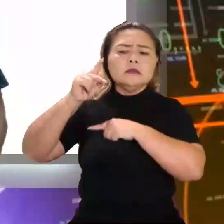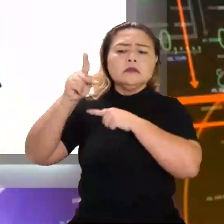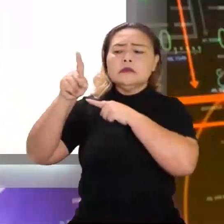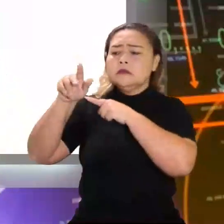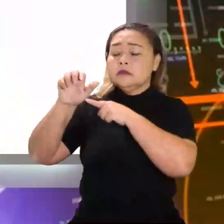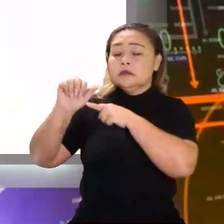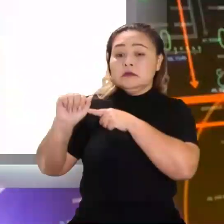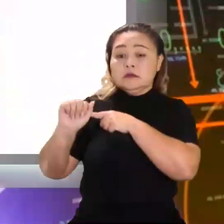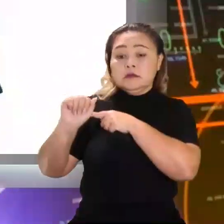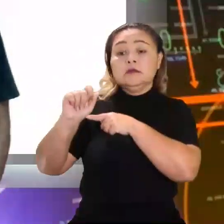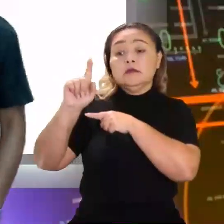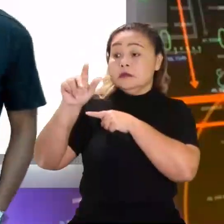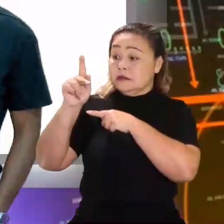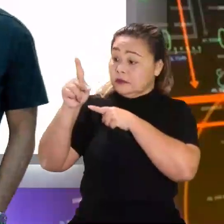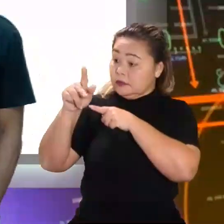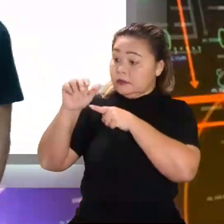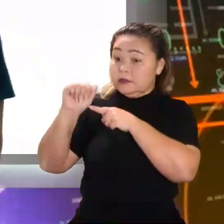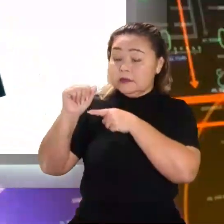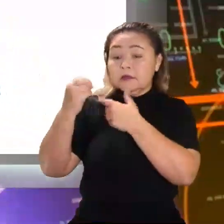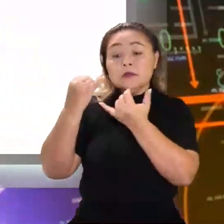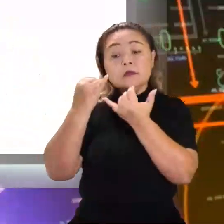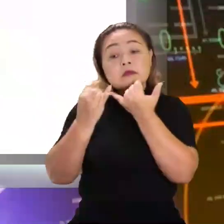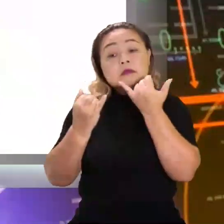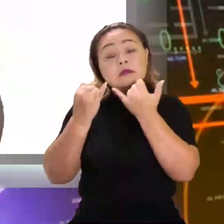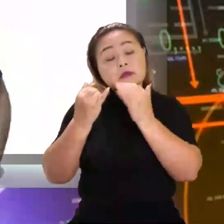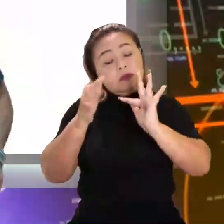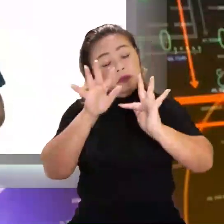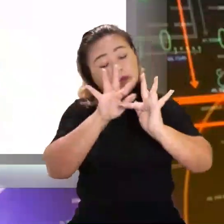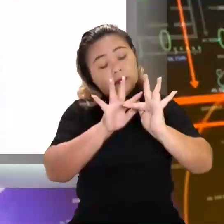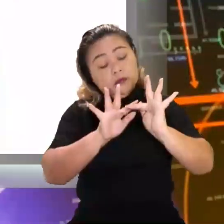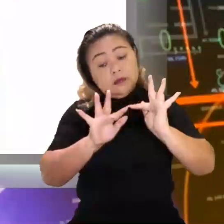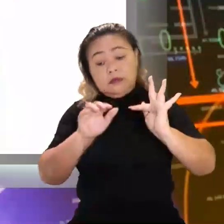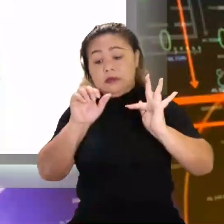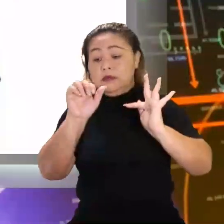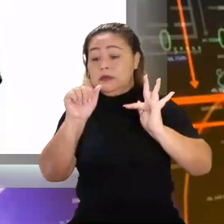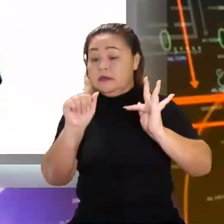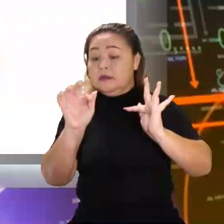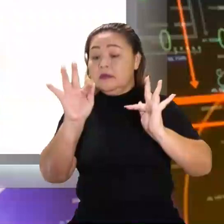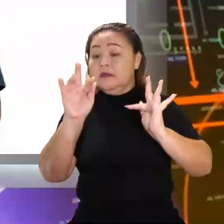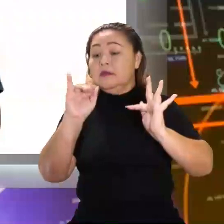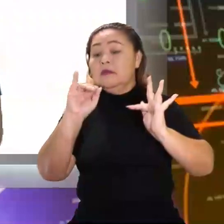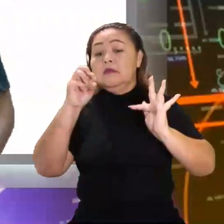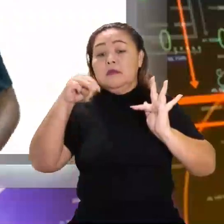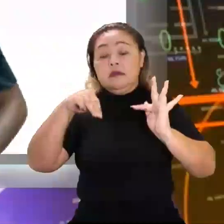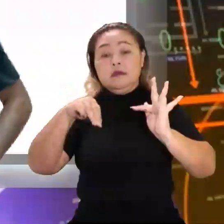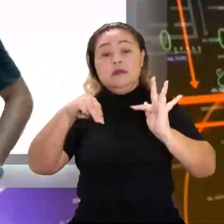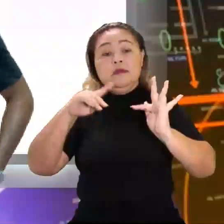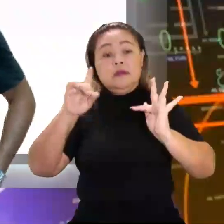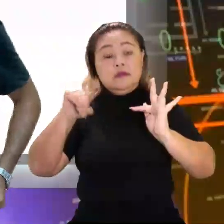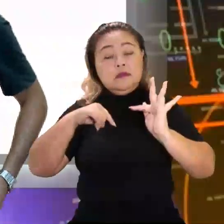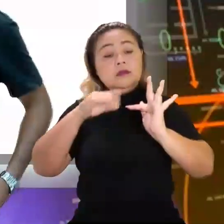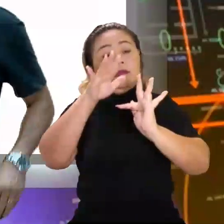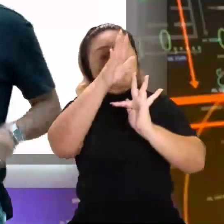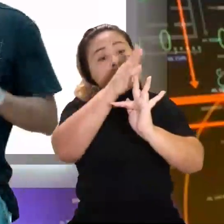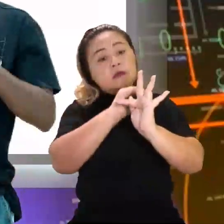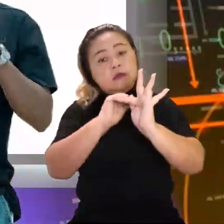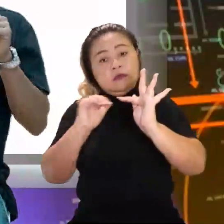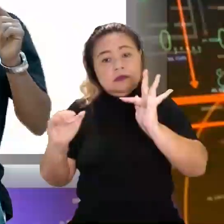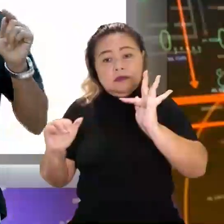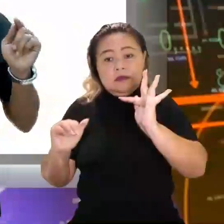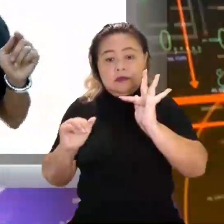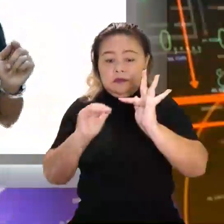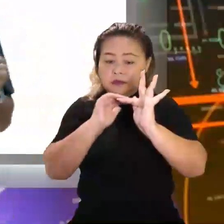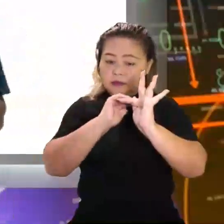PA, que a PA se assemelhava a uma função? É função afim, né? Afim. Ou seja, no gráfico ela representava